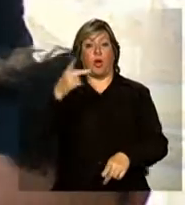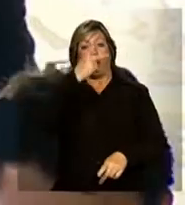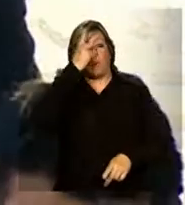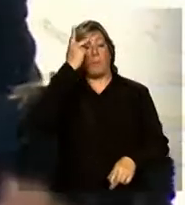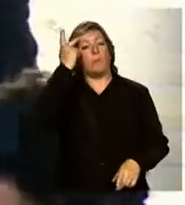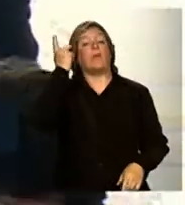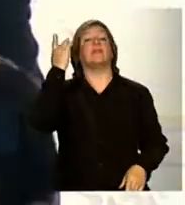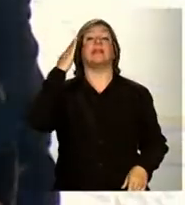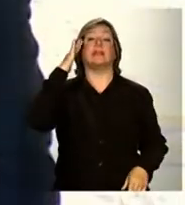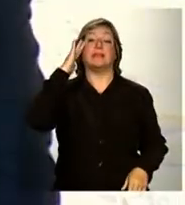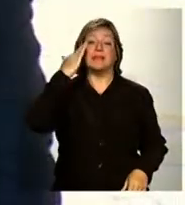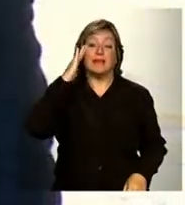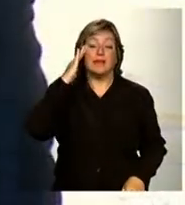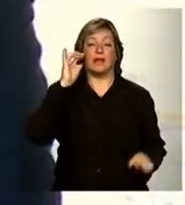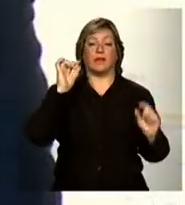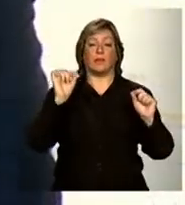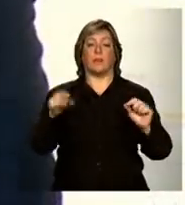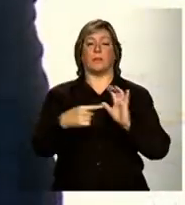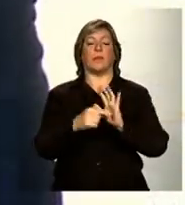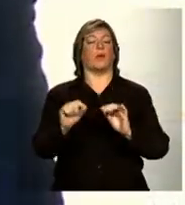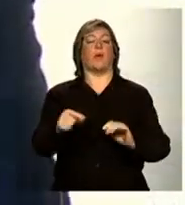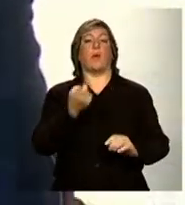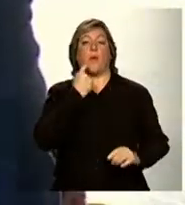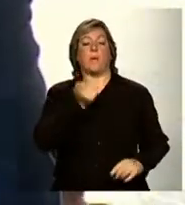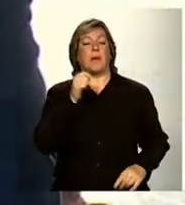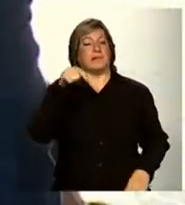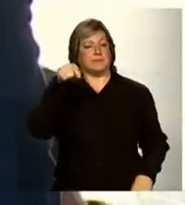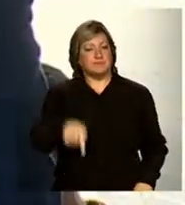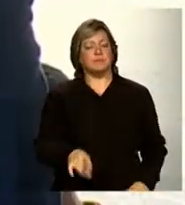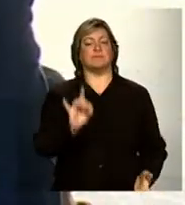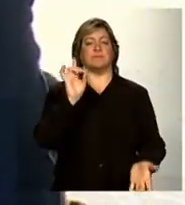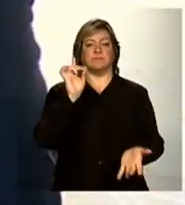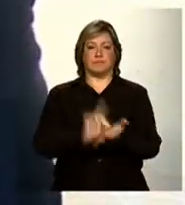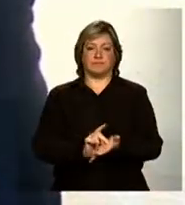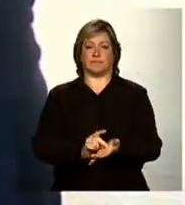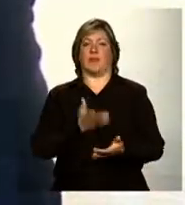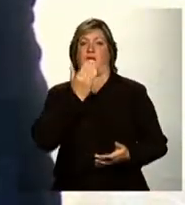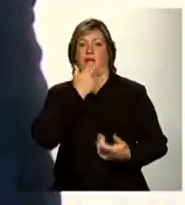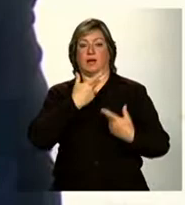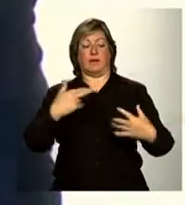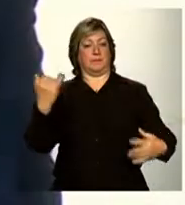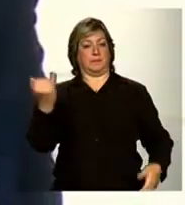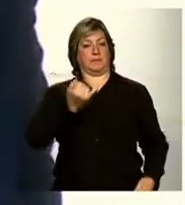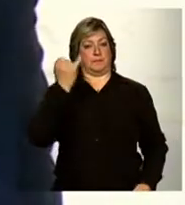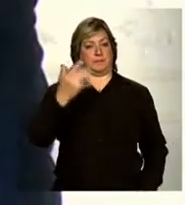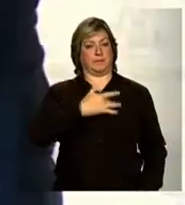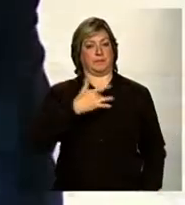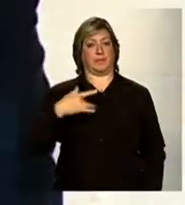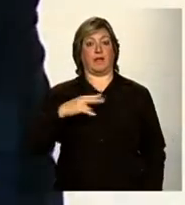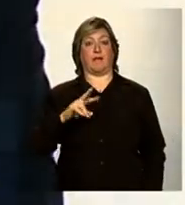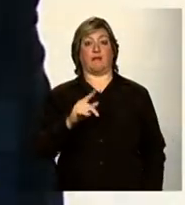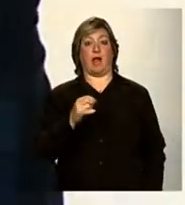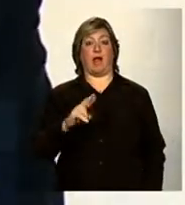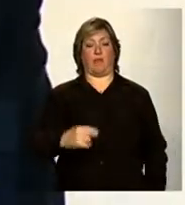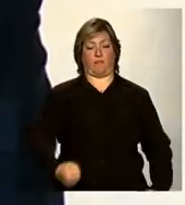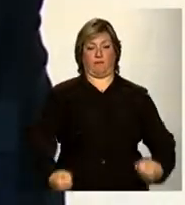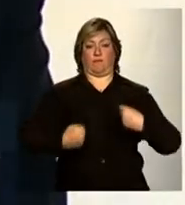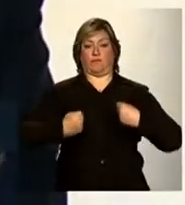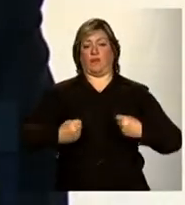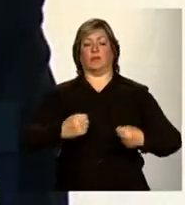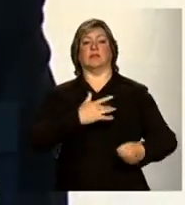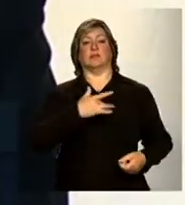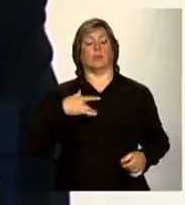mostrando que o peixe É de fato um alimento de alto valor proteico